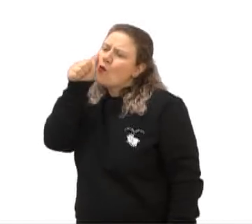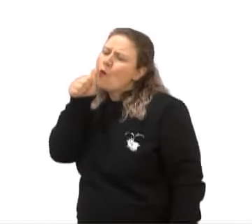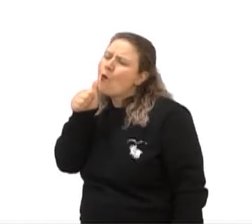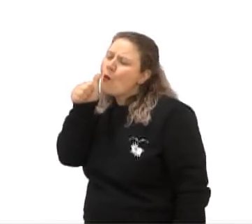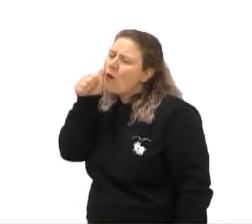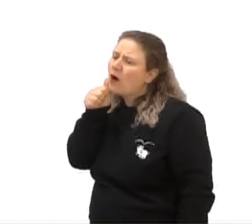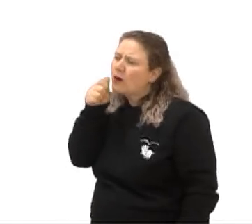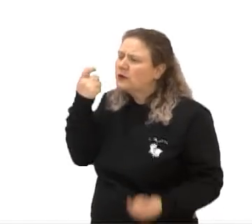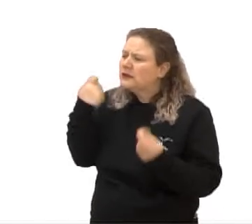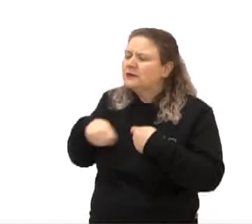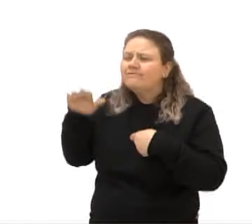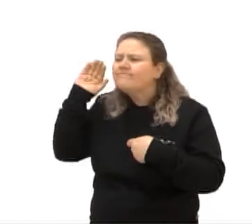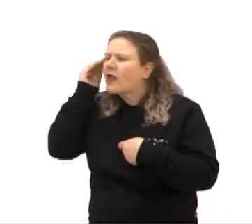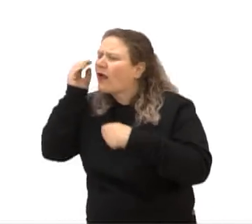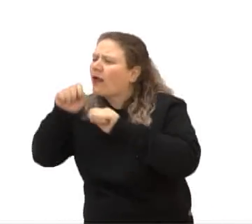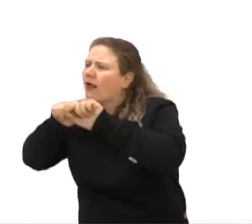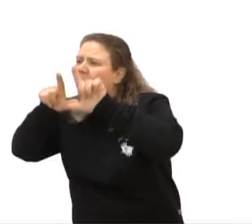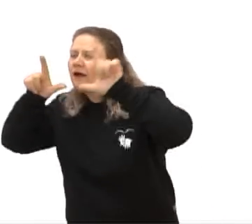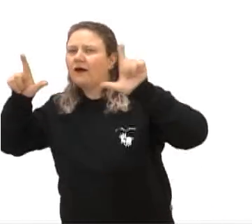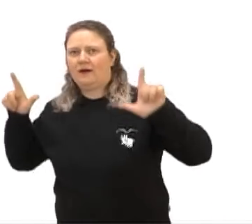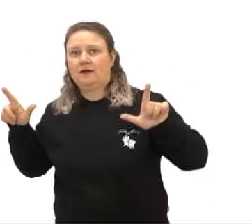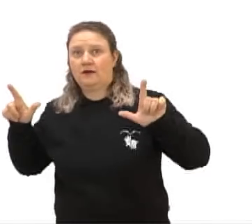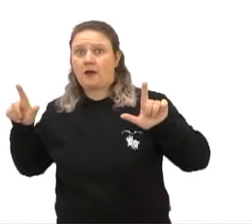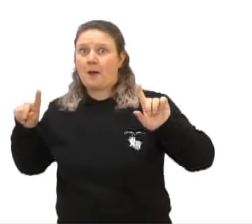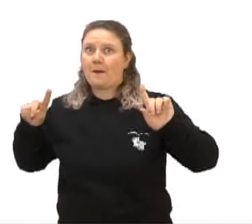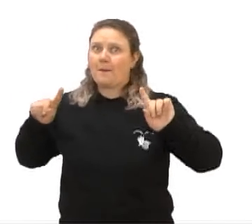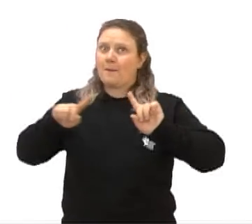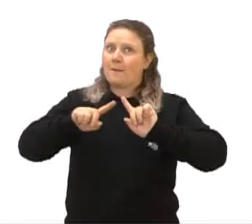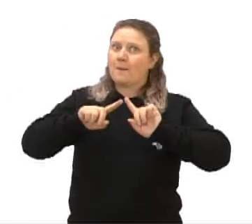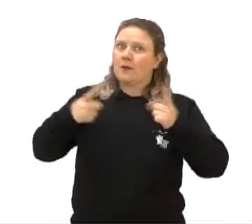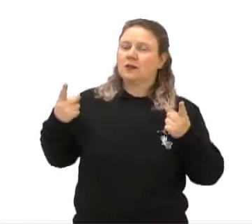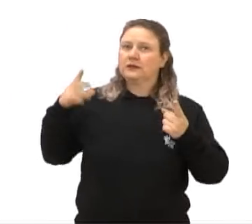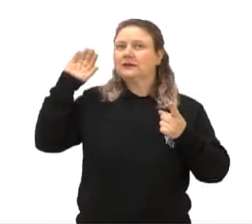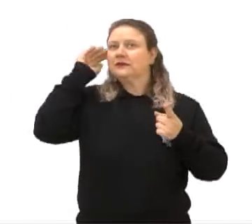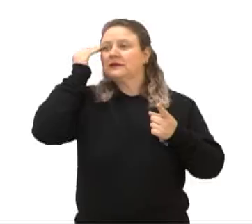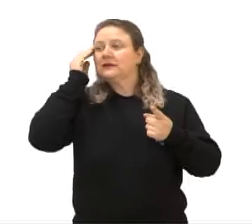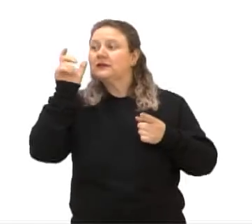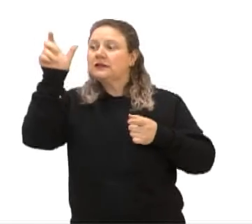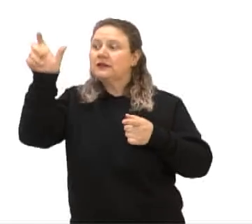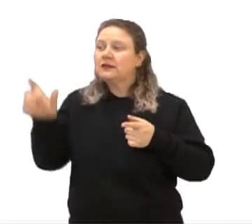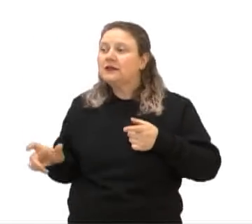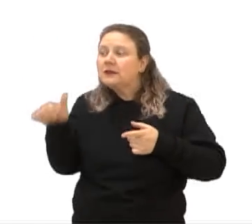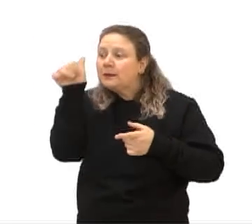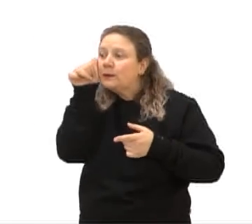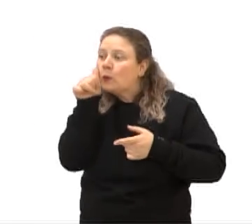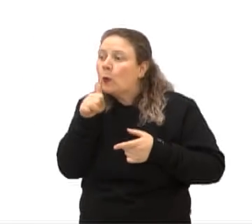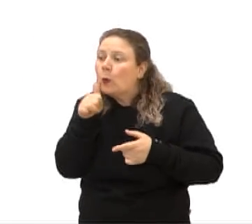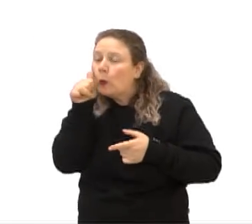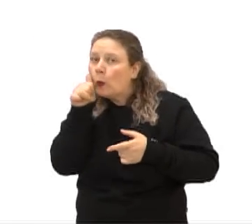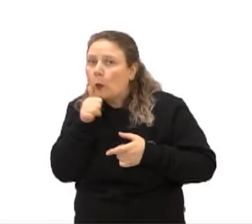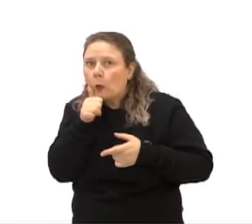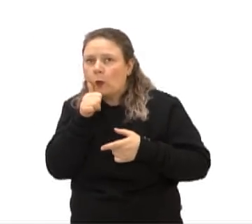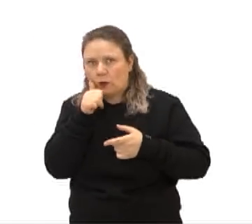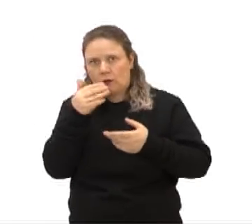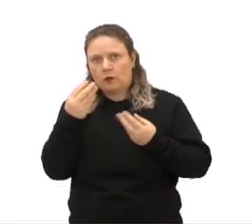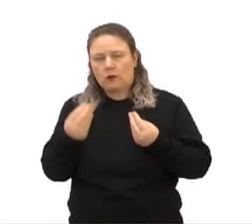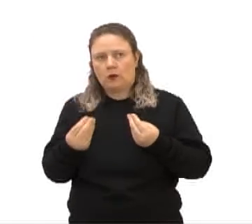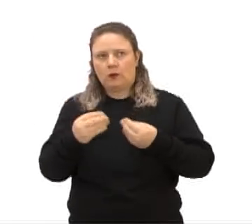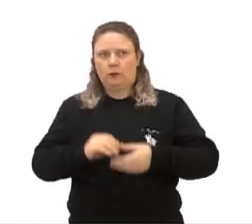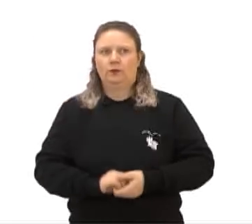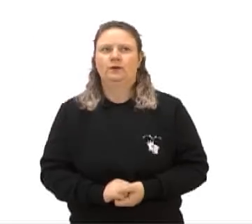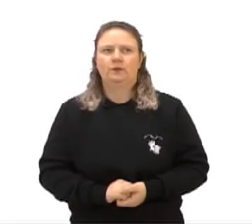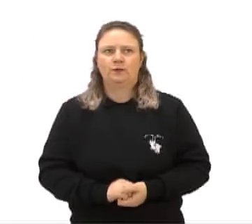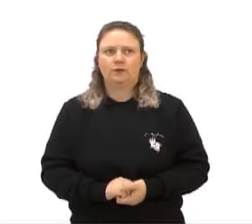precisa entendê-la, né? Ou para entendê-la, you've got to know her deep inside. Aqui nós usamos o